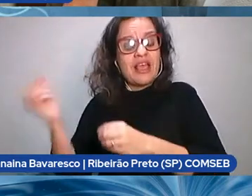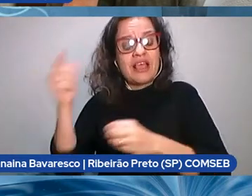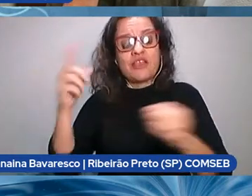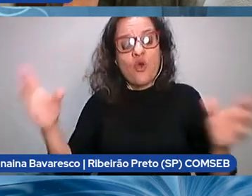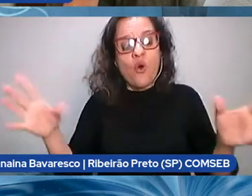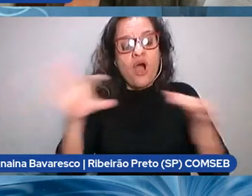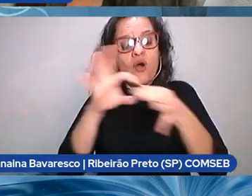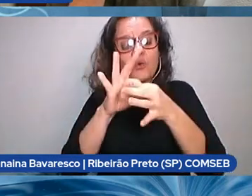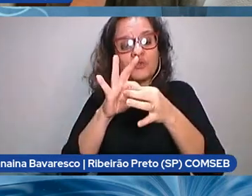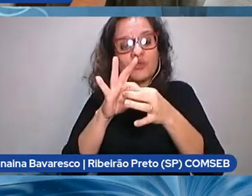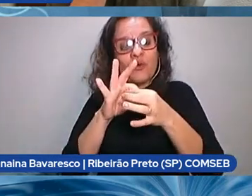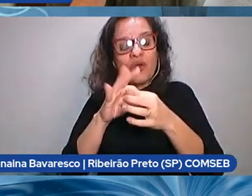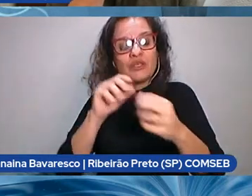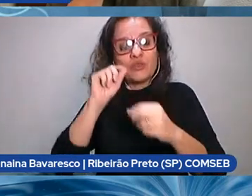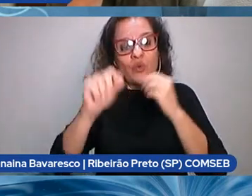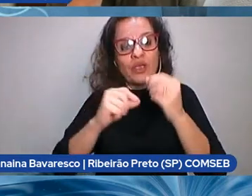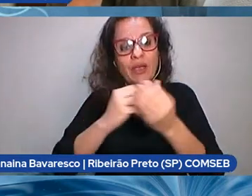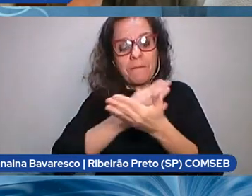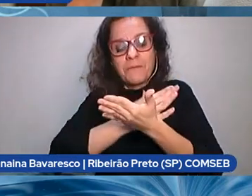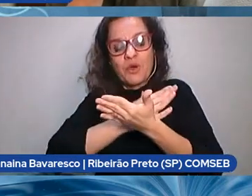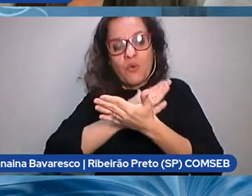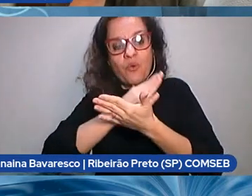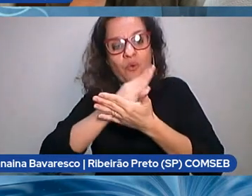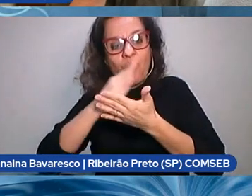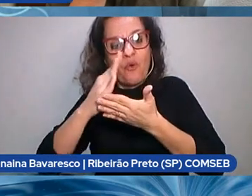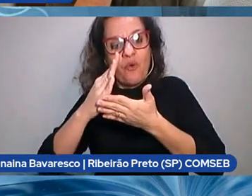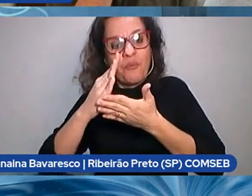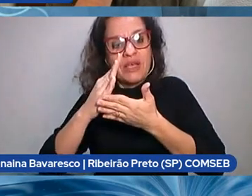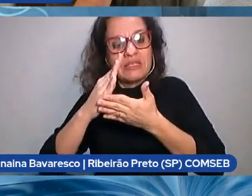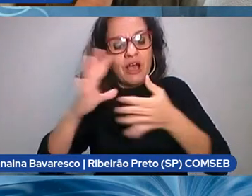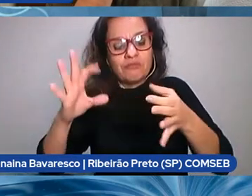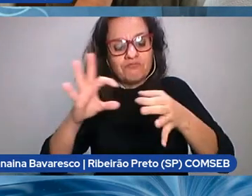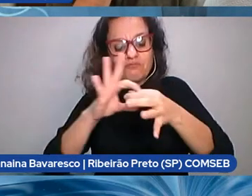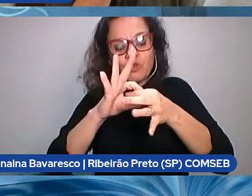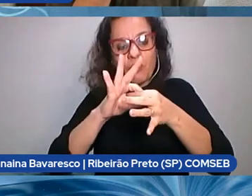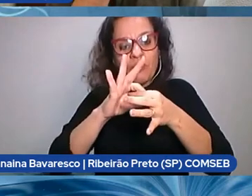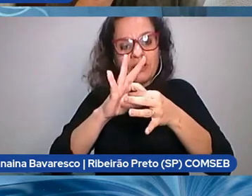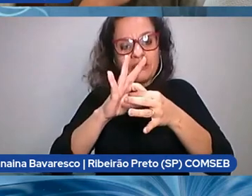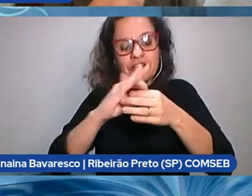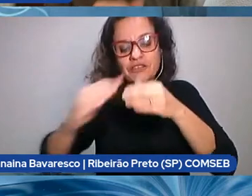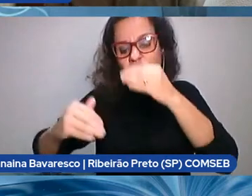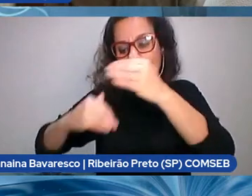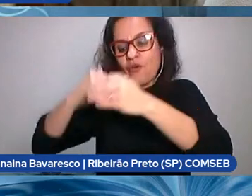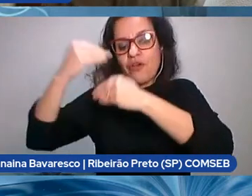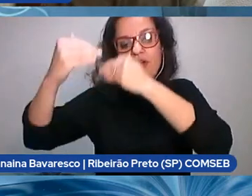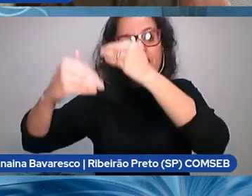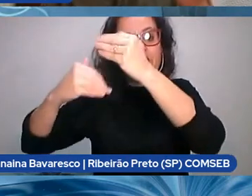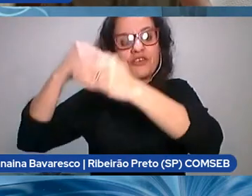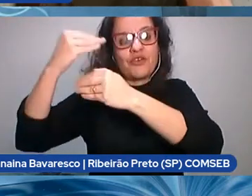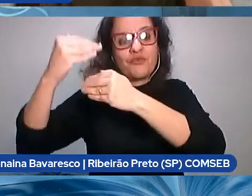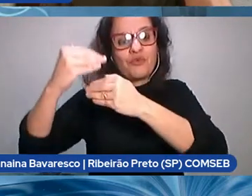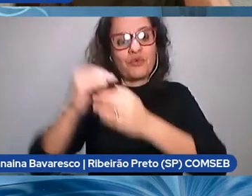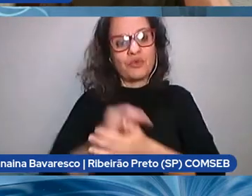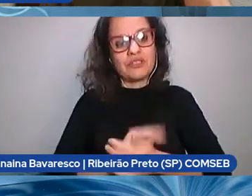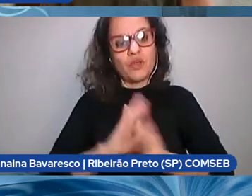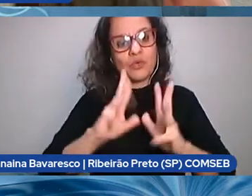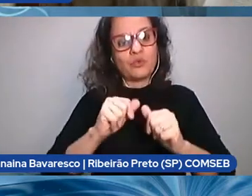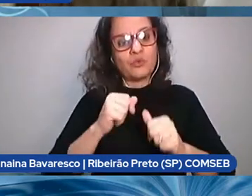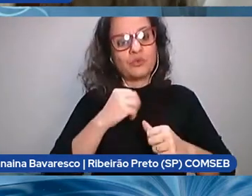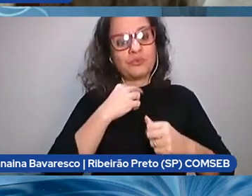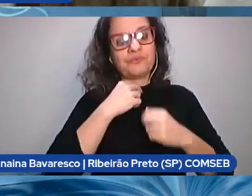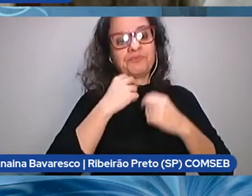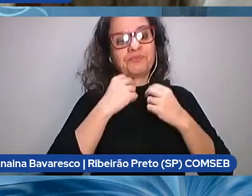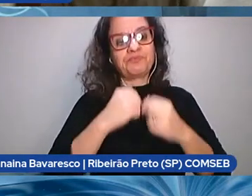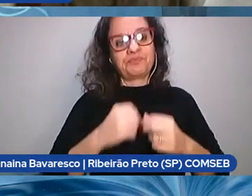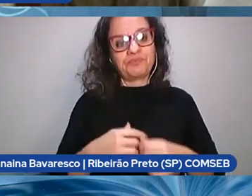as condições para uma interação e evolução em todos os sentidos. É isso